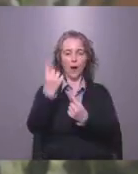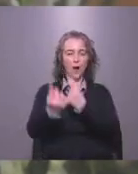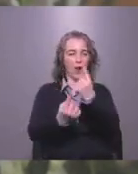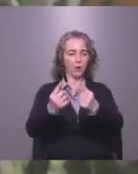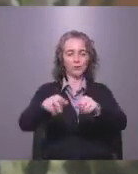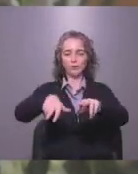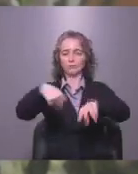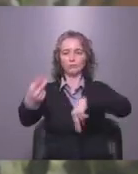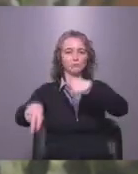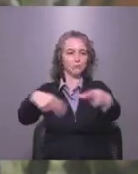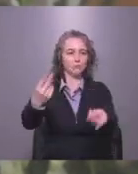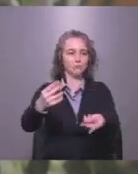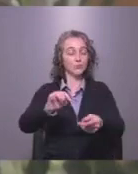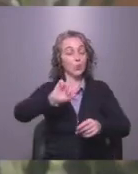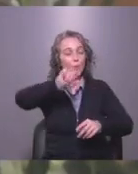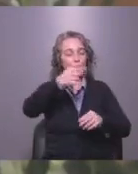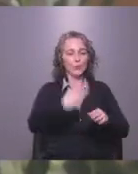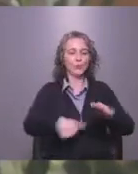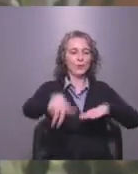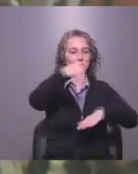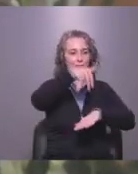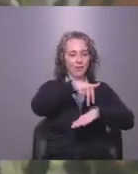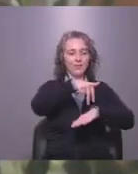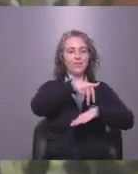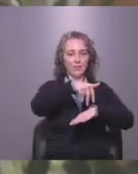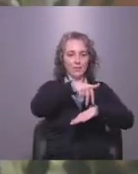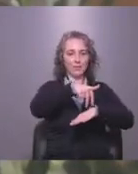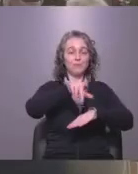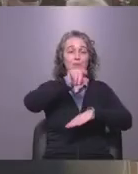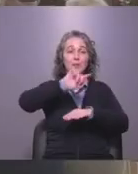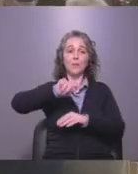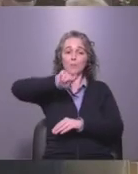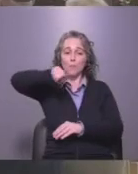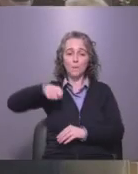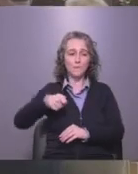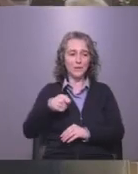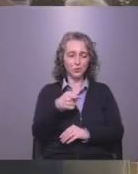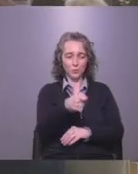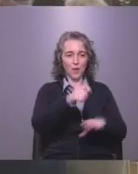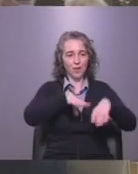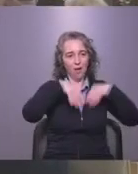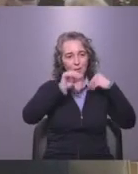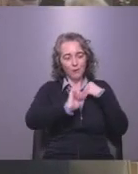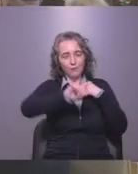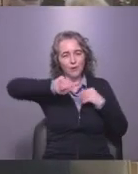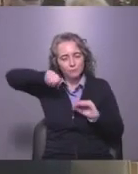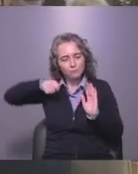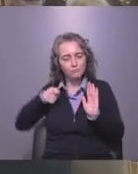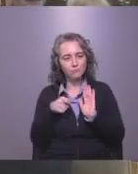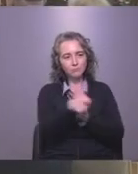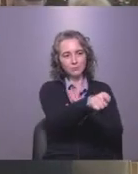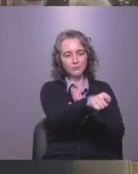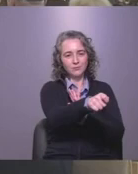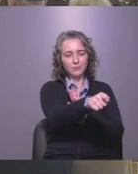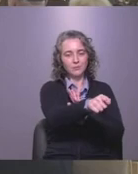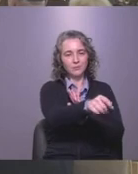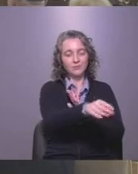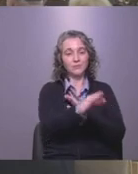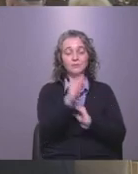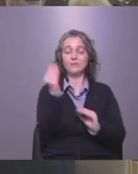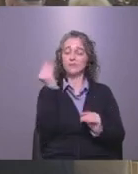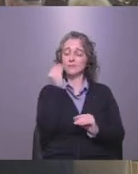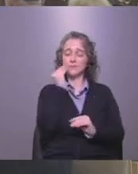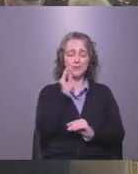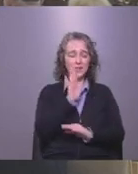sinal de contradição. E uma espada trespassará a tua alma. Assim se revelarão